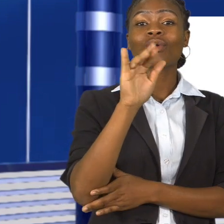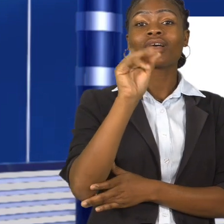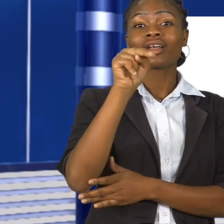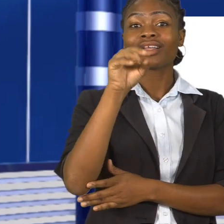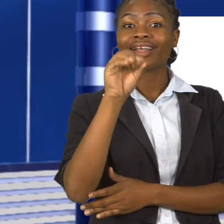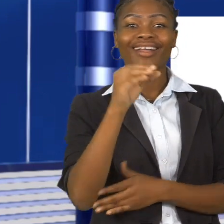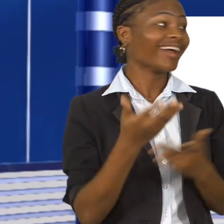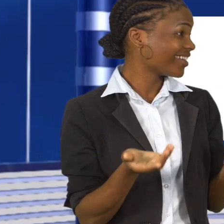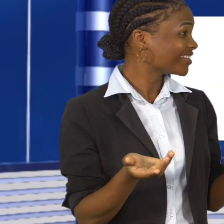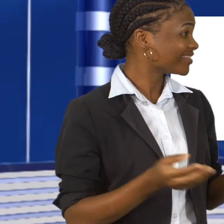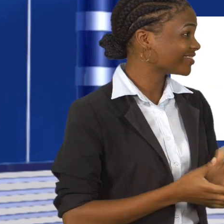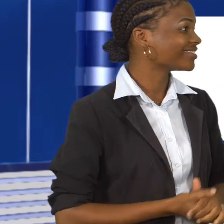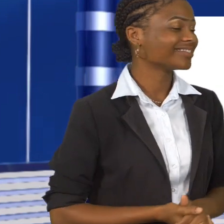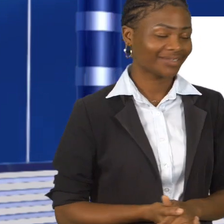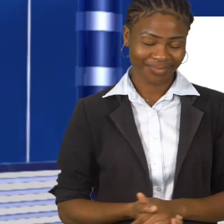de Maria Vitorino.